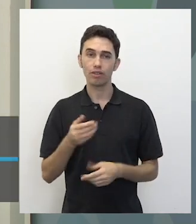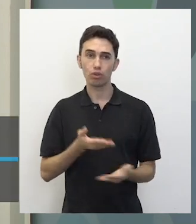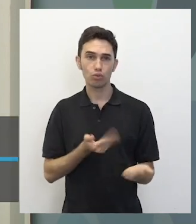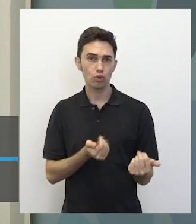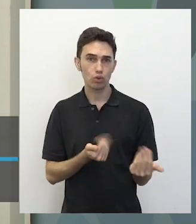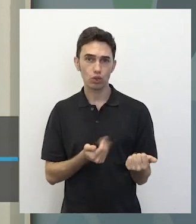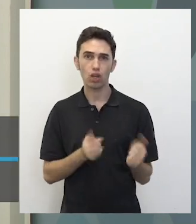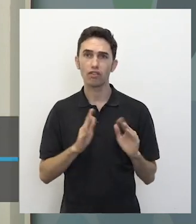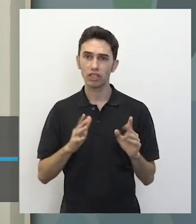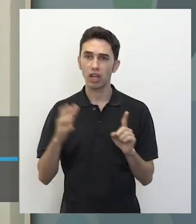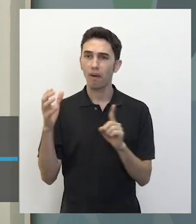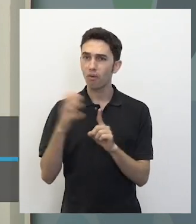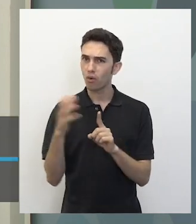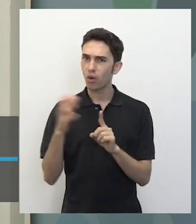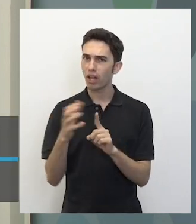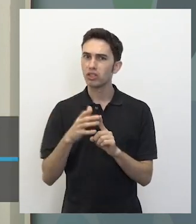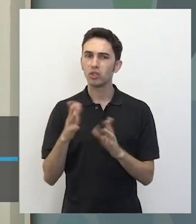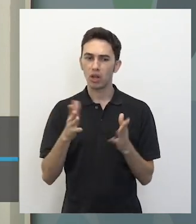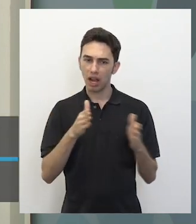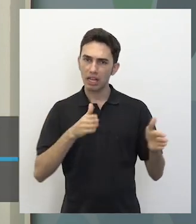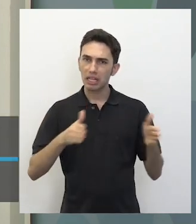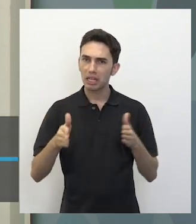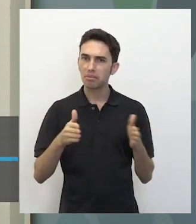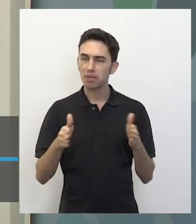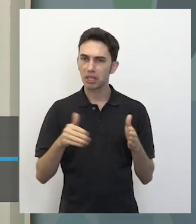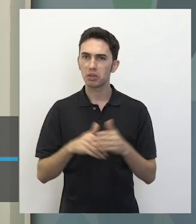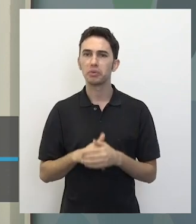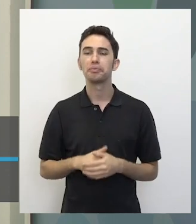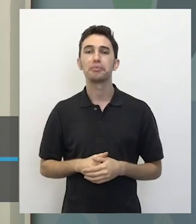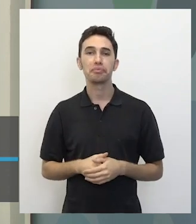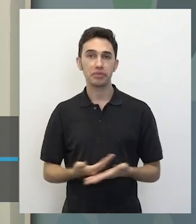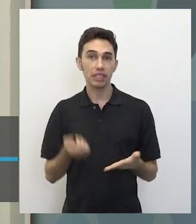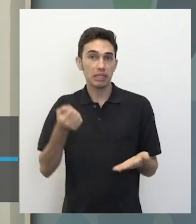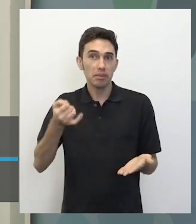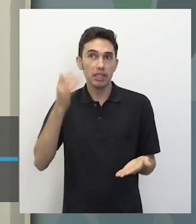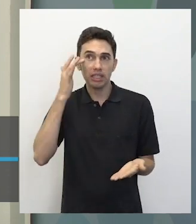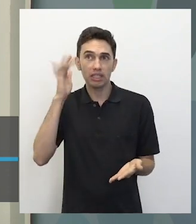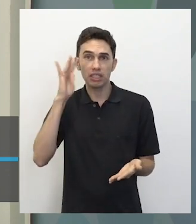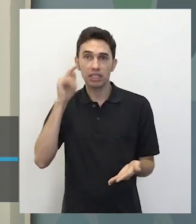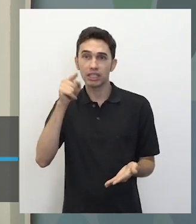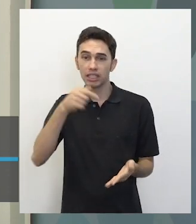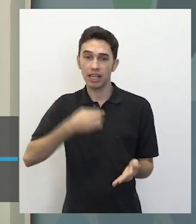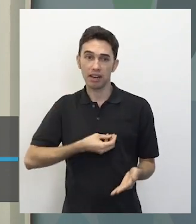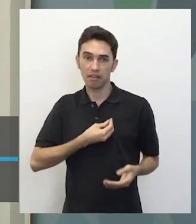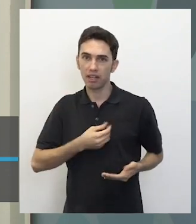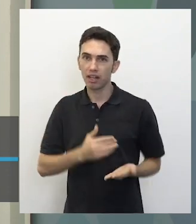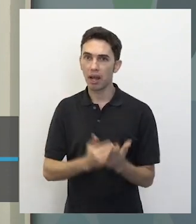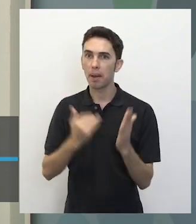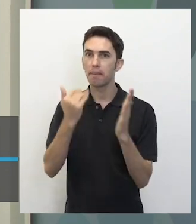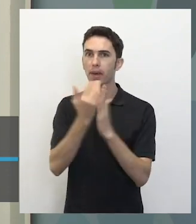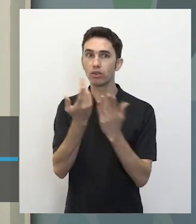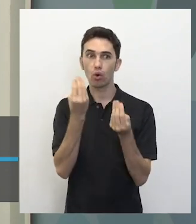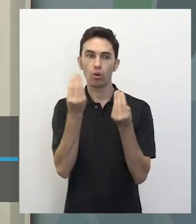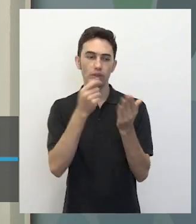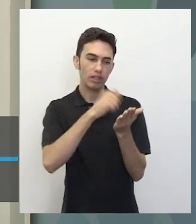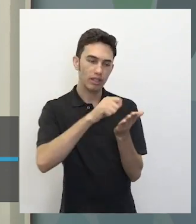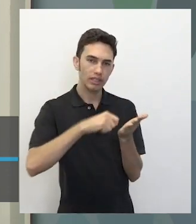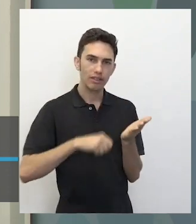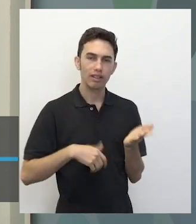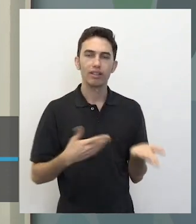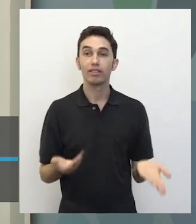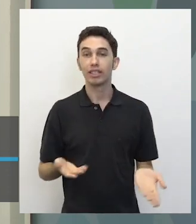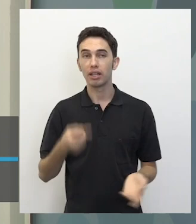já influenciou a sua época. Então, há quem diga que imagina se esse cara vivesse mais, né? Como que ele escreveria? Então, é